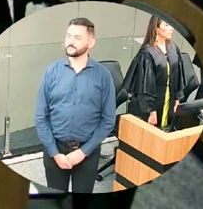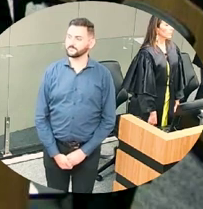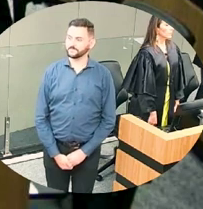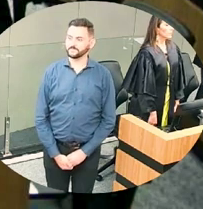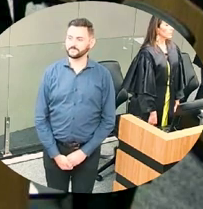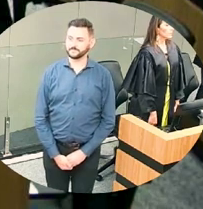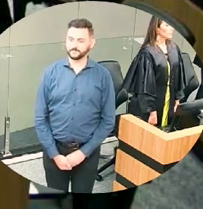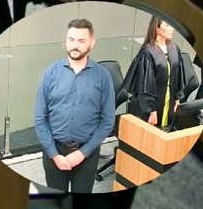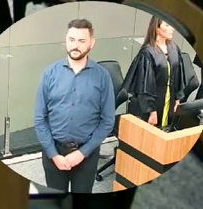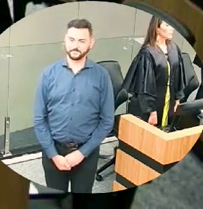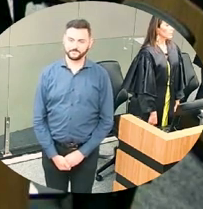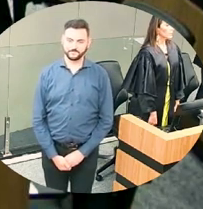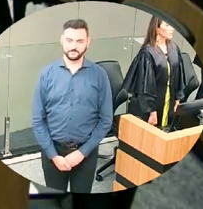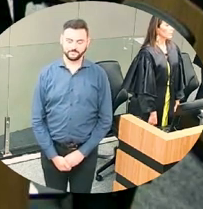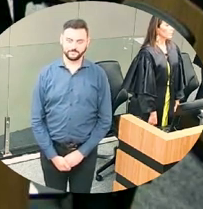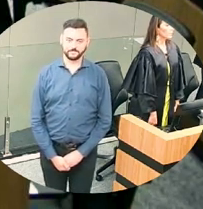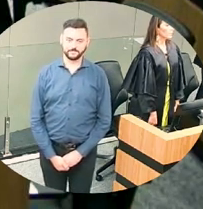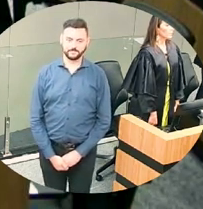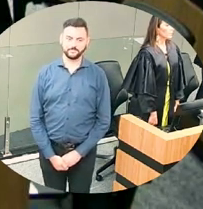C